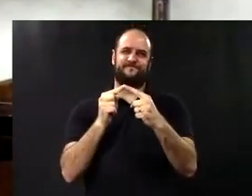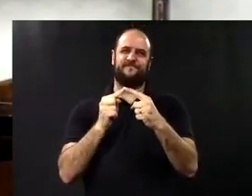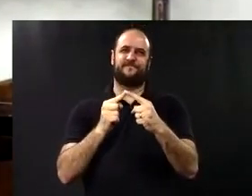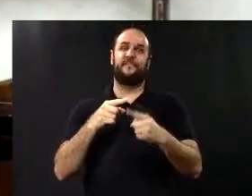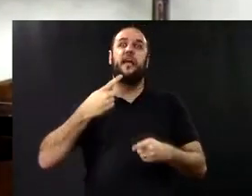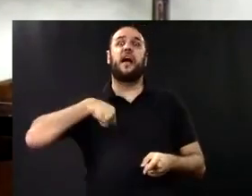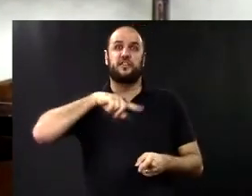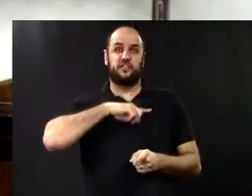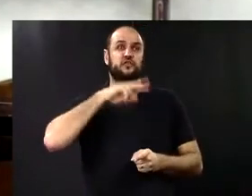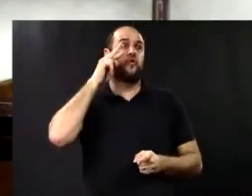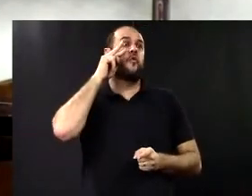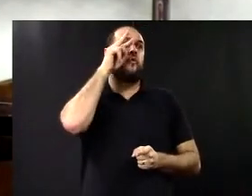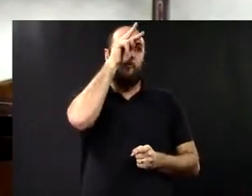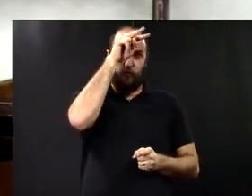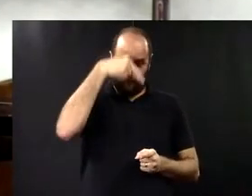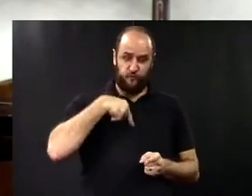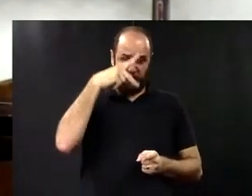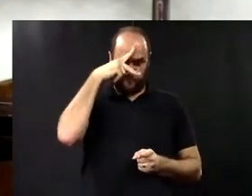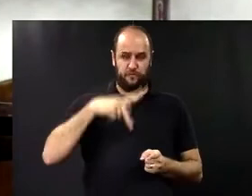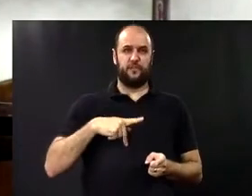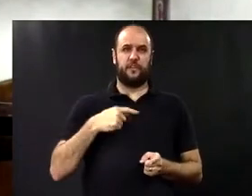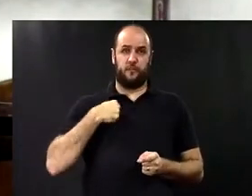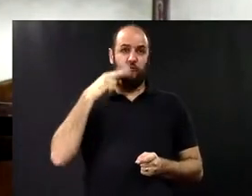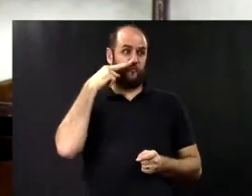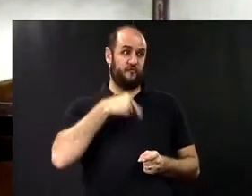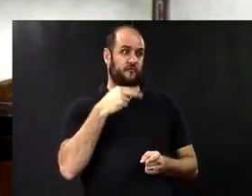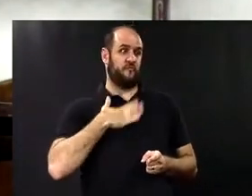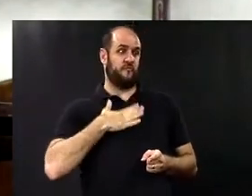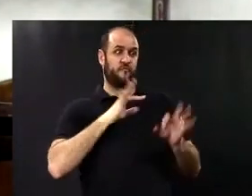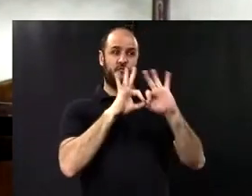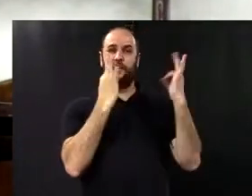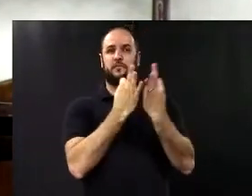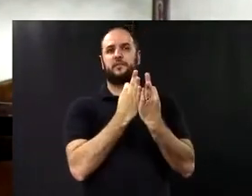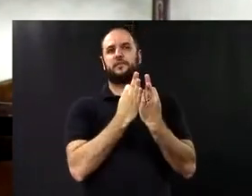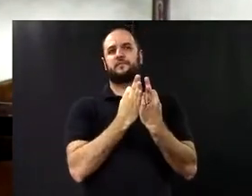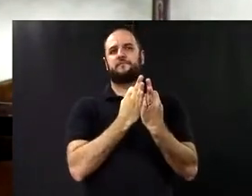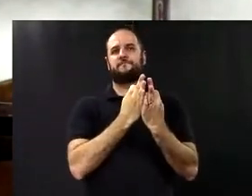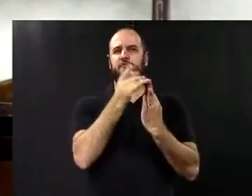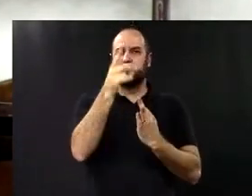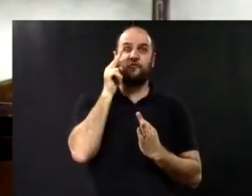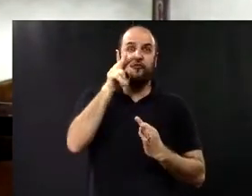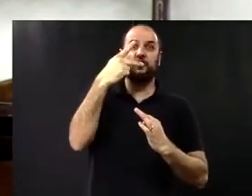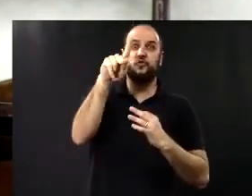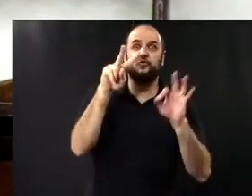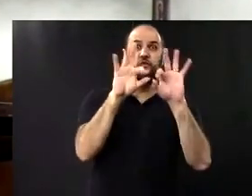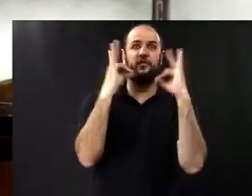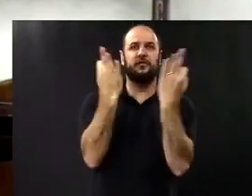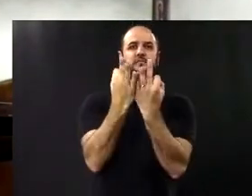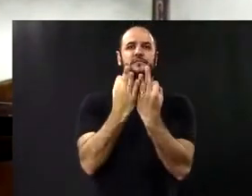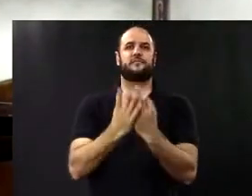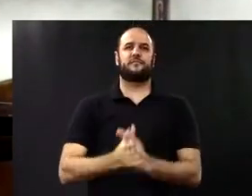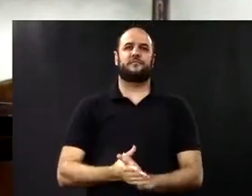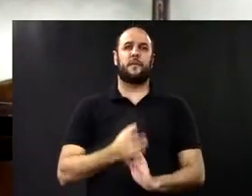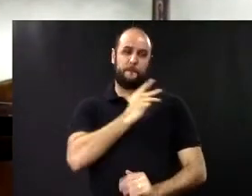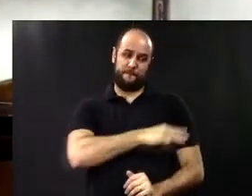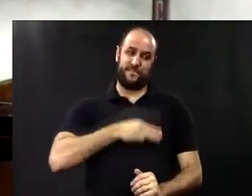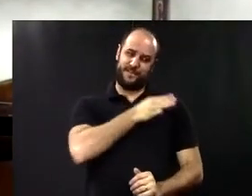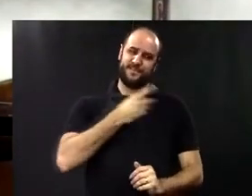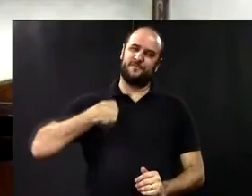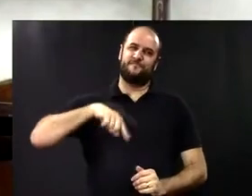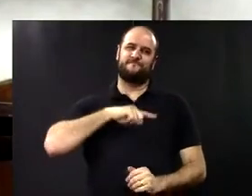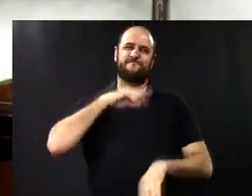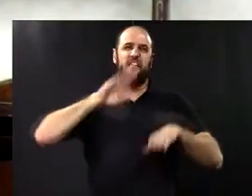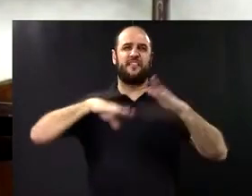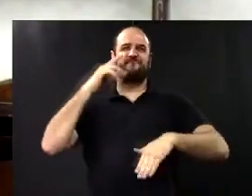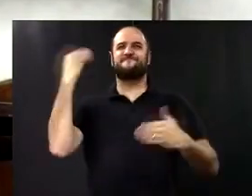eu falo olhando para a minha família. Muitas das vezes, nós não cumprimos com essa missão. Essa